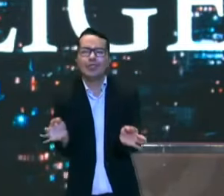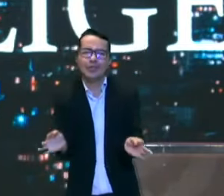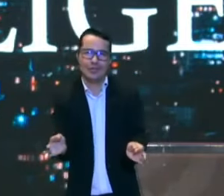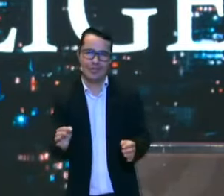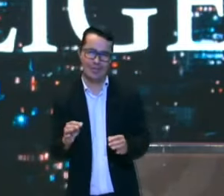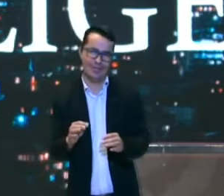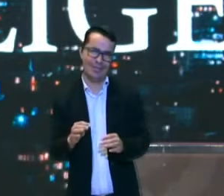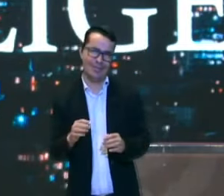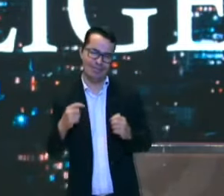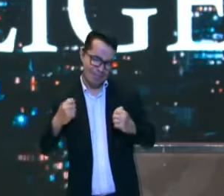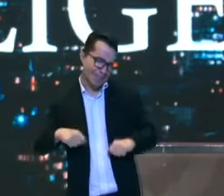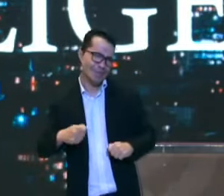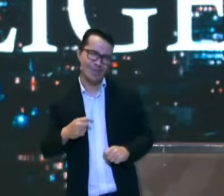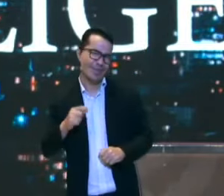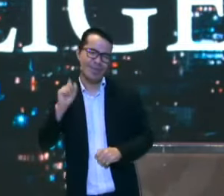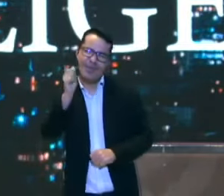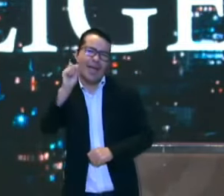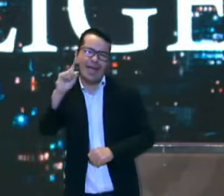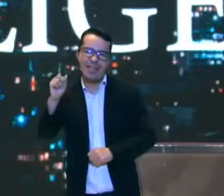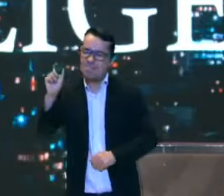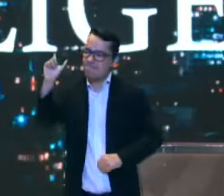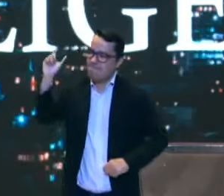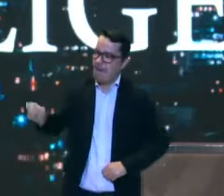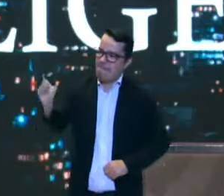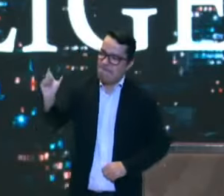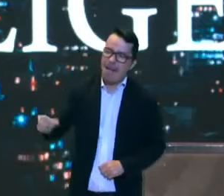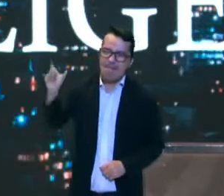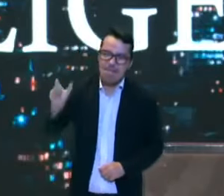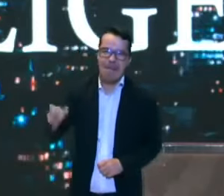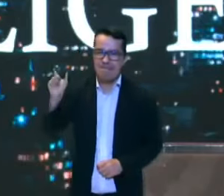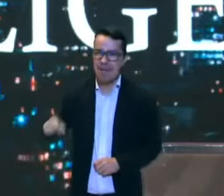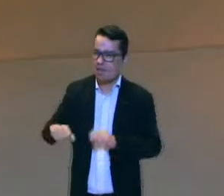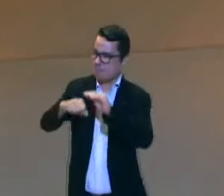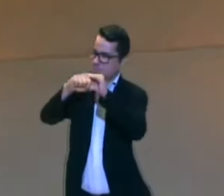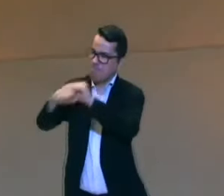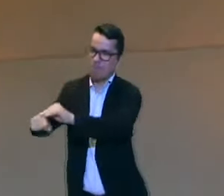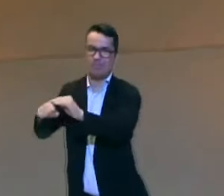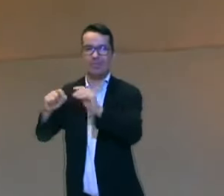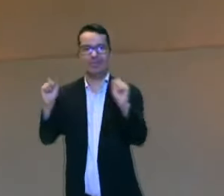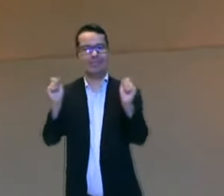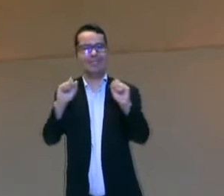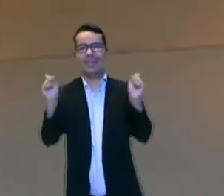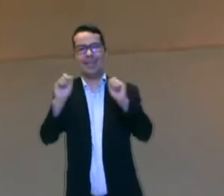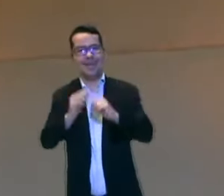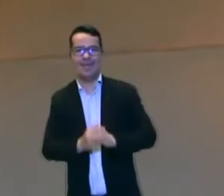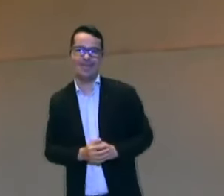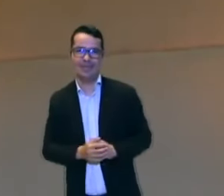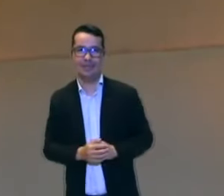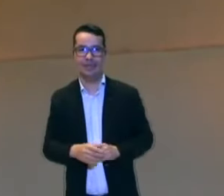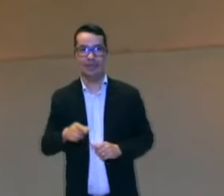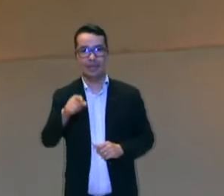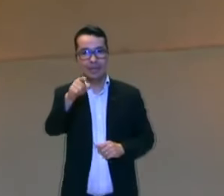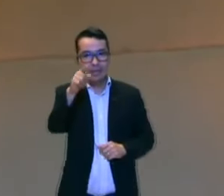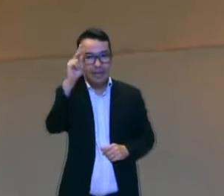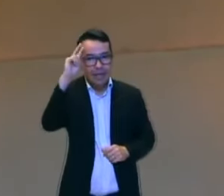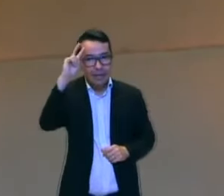O perdão é para você. Você tem que se libertar. Você.